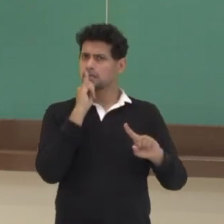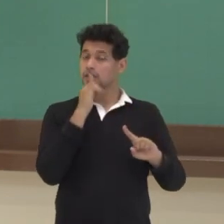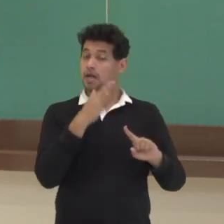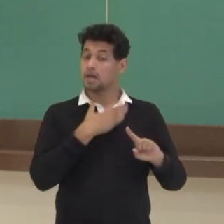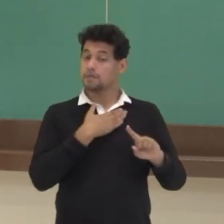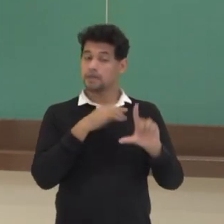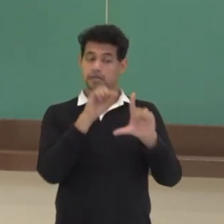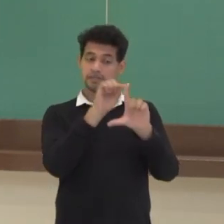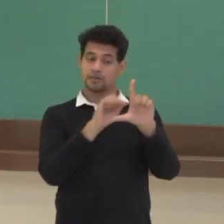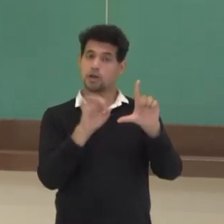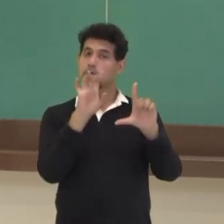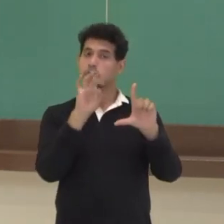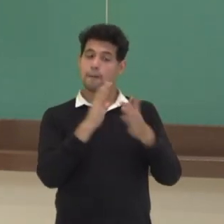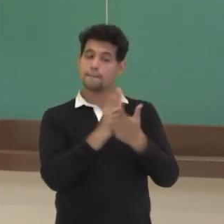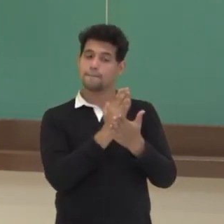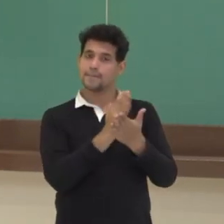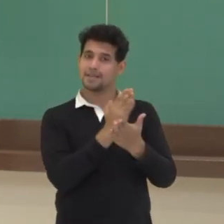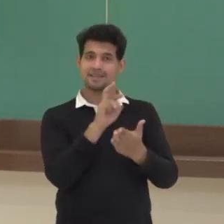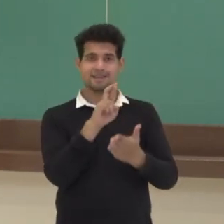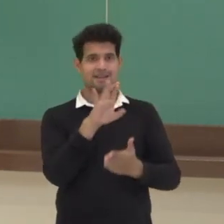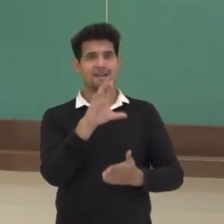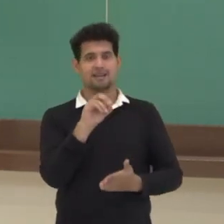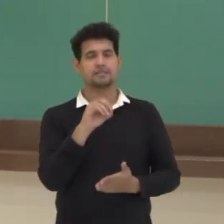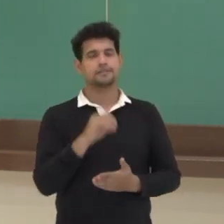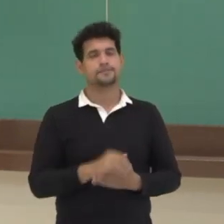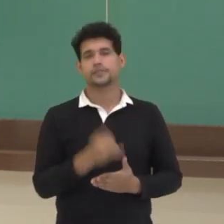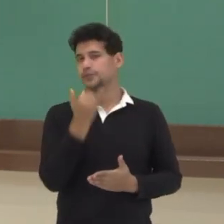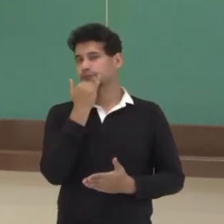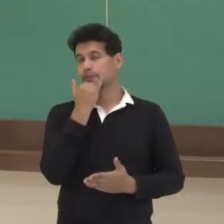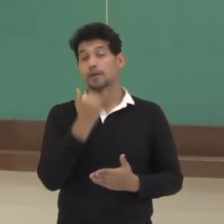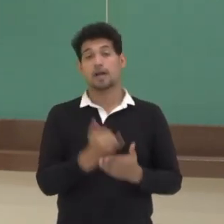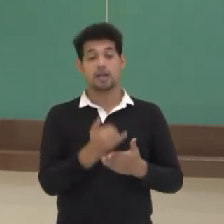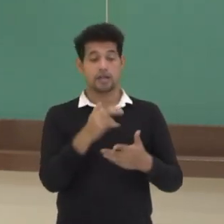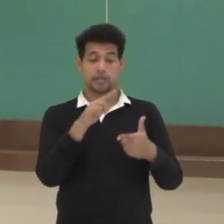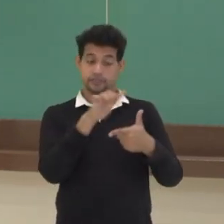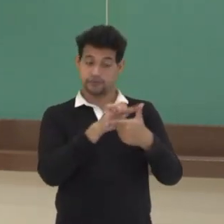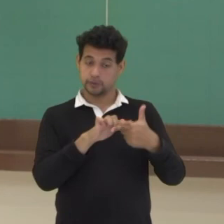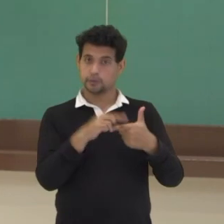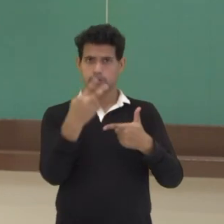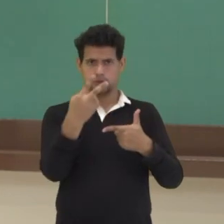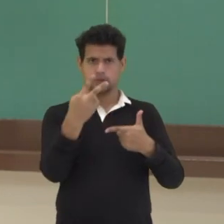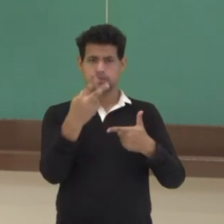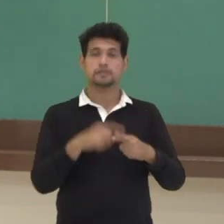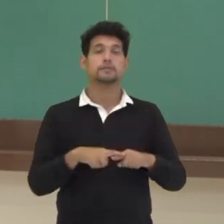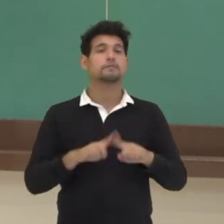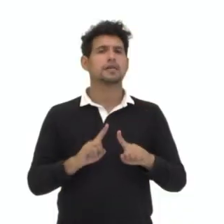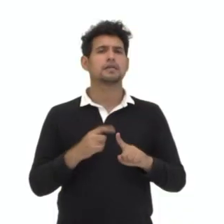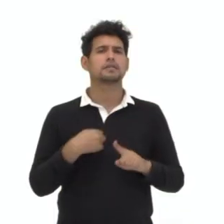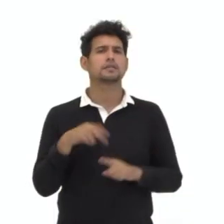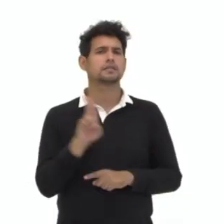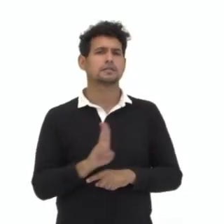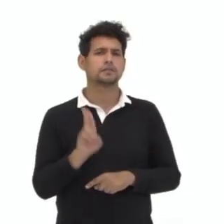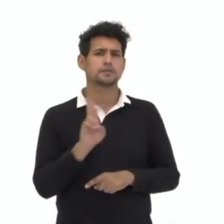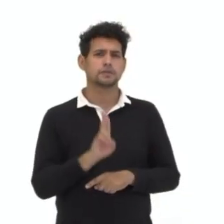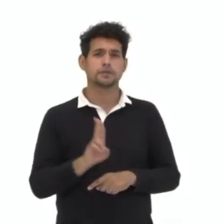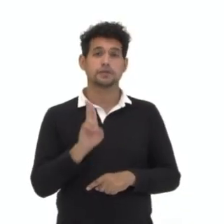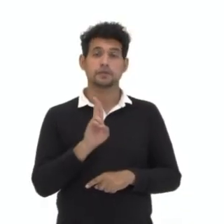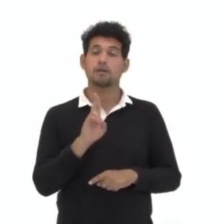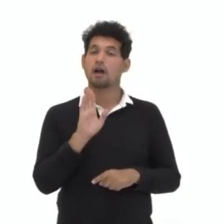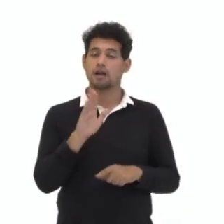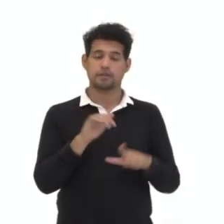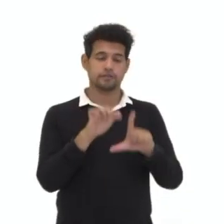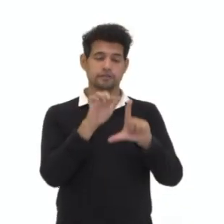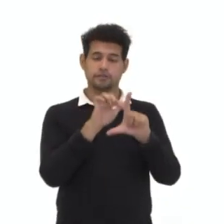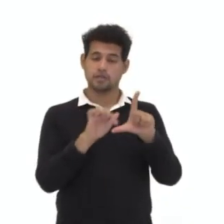diagonal é a metade do raio, aliás, é dividido por 2. Então, eu pego a minha diagonal, que